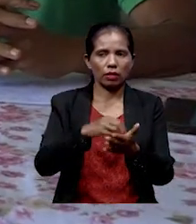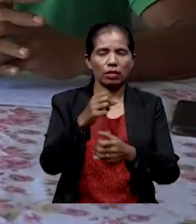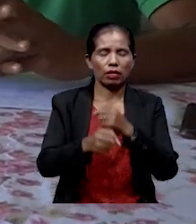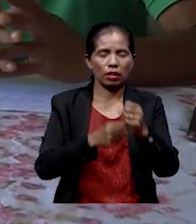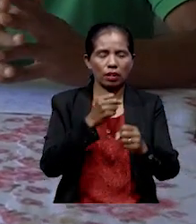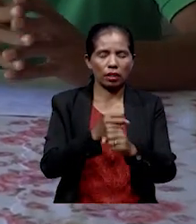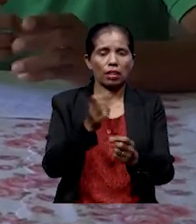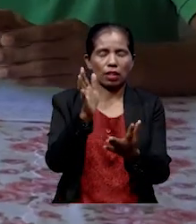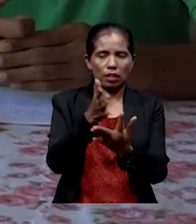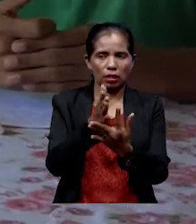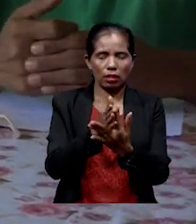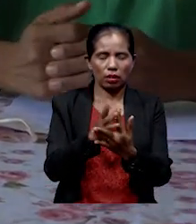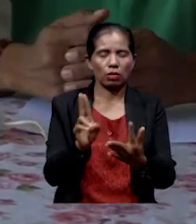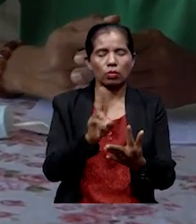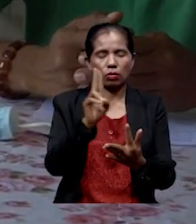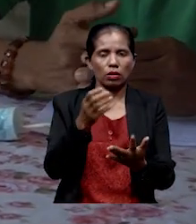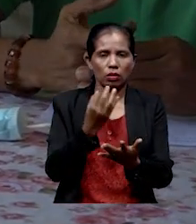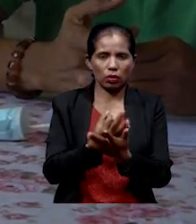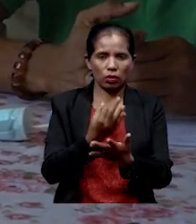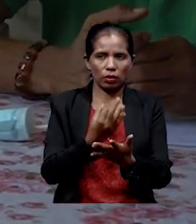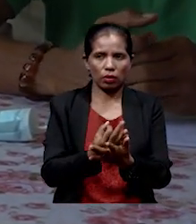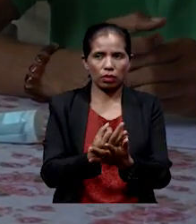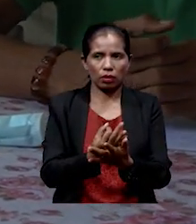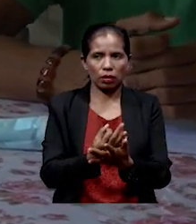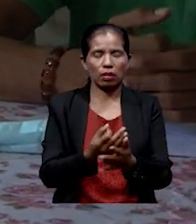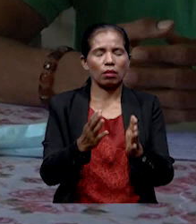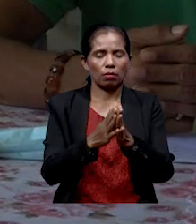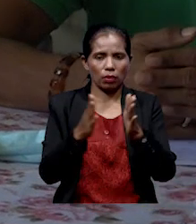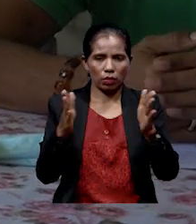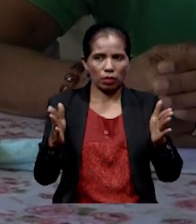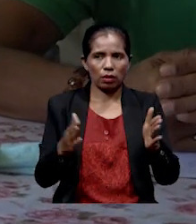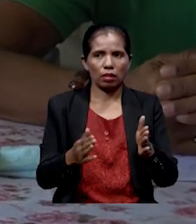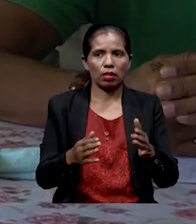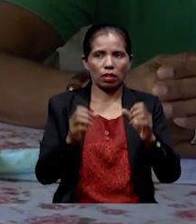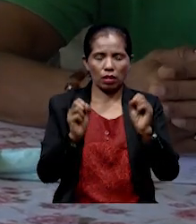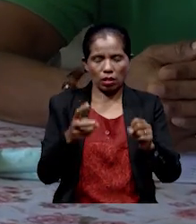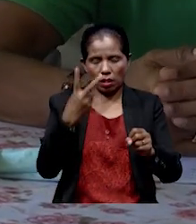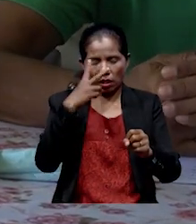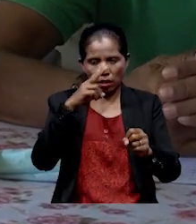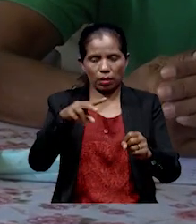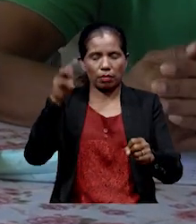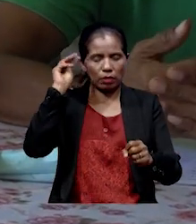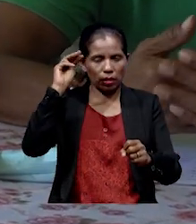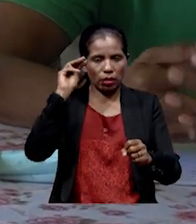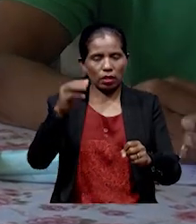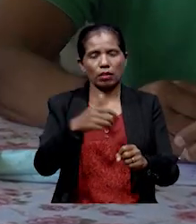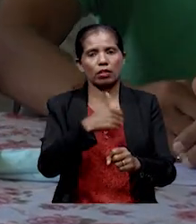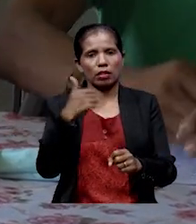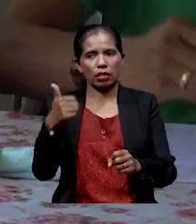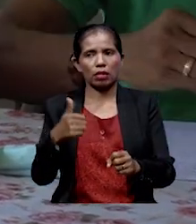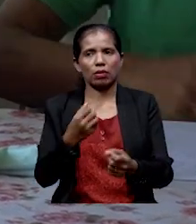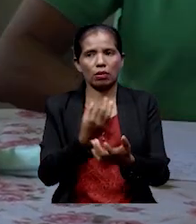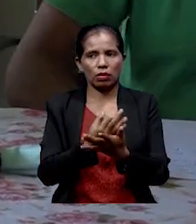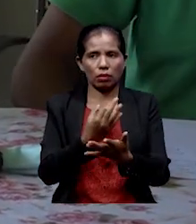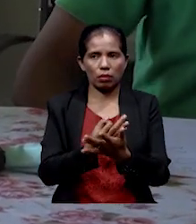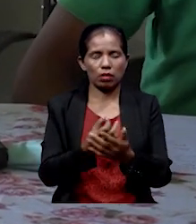claran execução orçamento percentagem modona macare catac ministérios balo